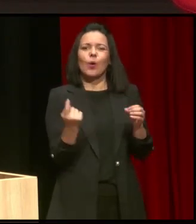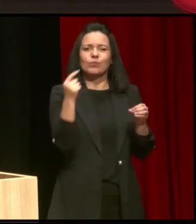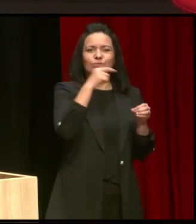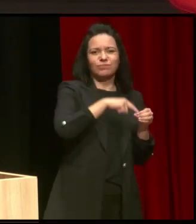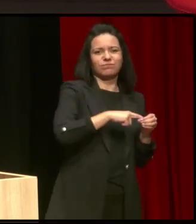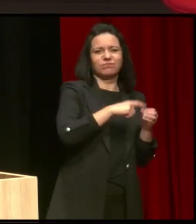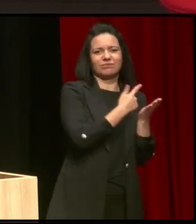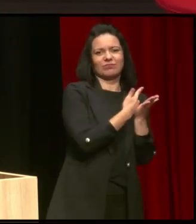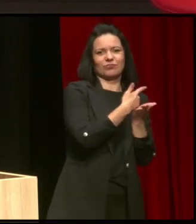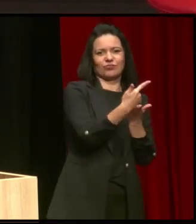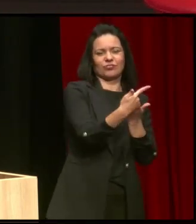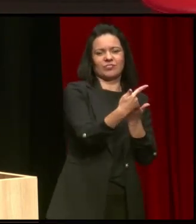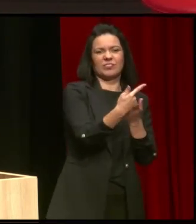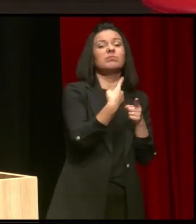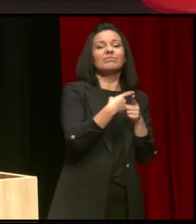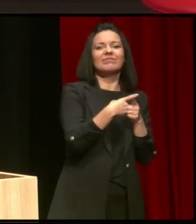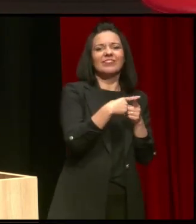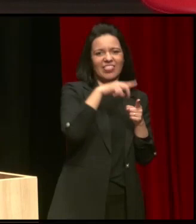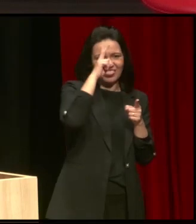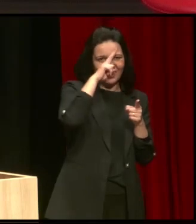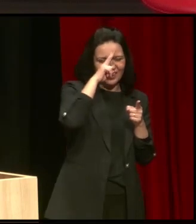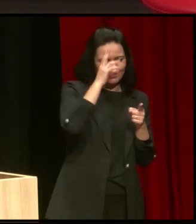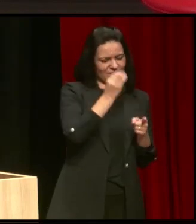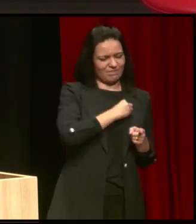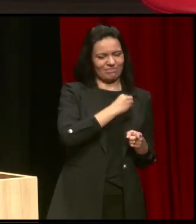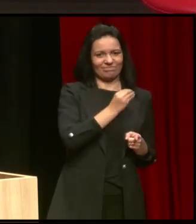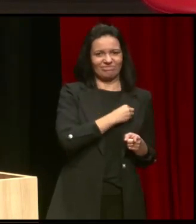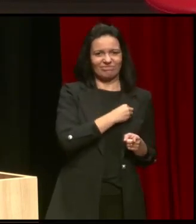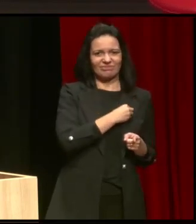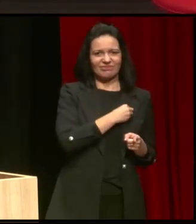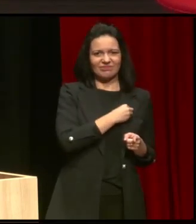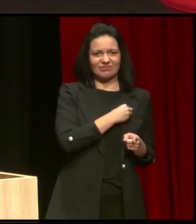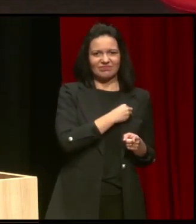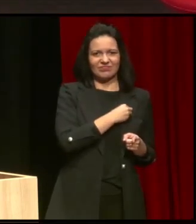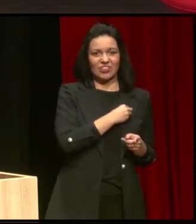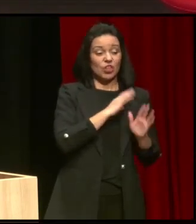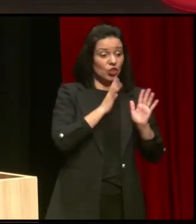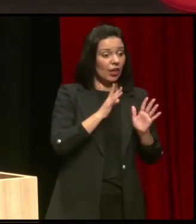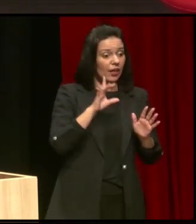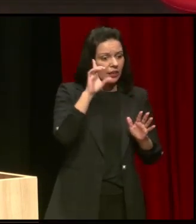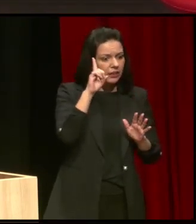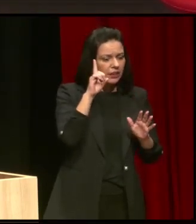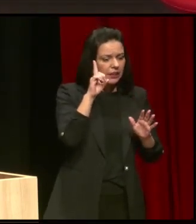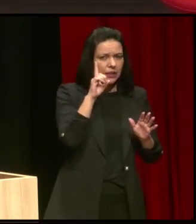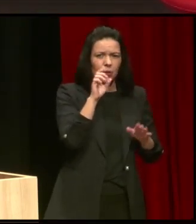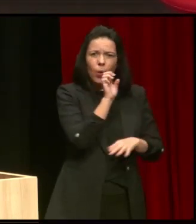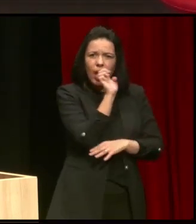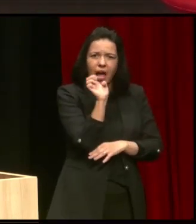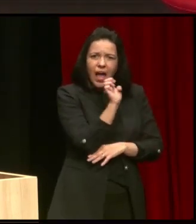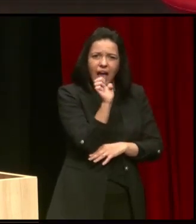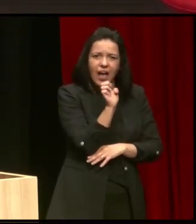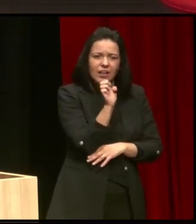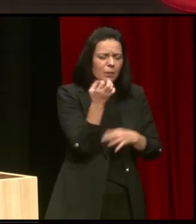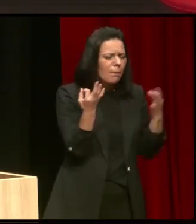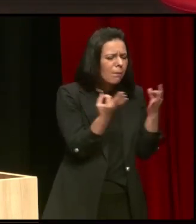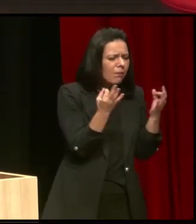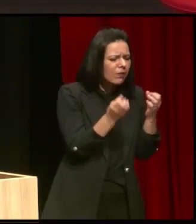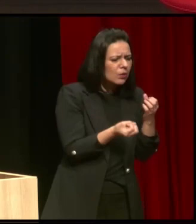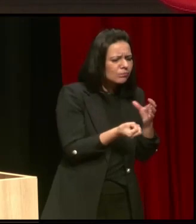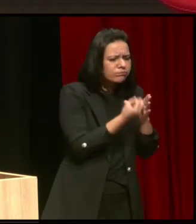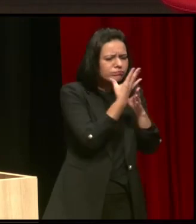Por quê? Porque o pecado manchou a criação de Deus, a natureza